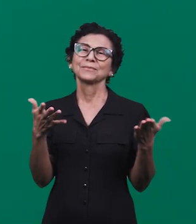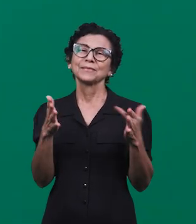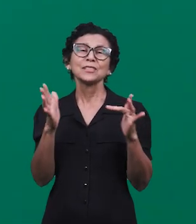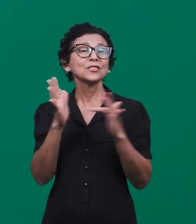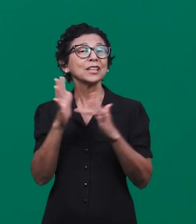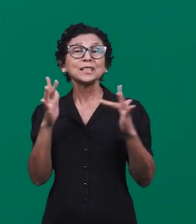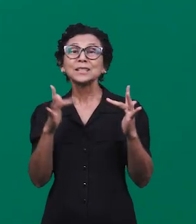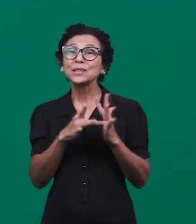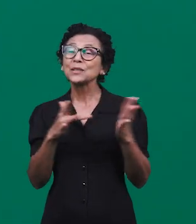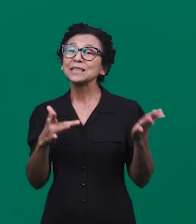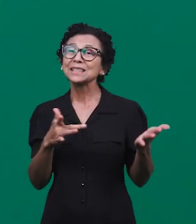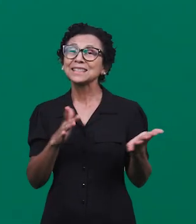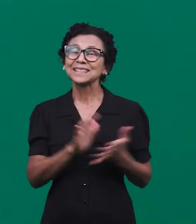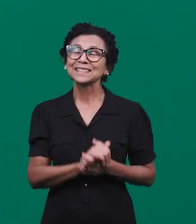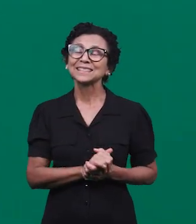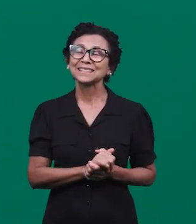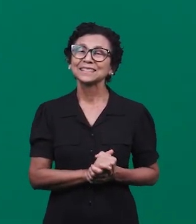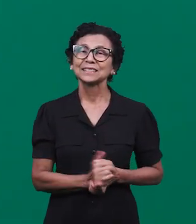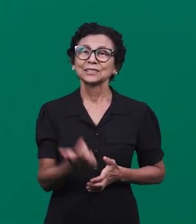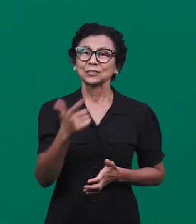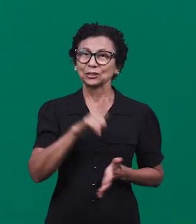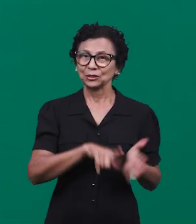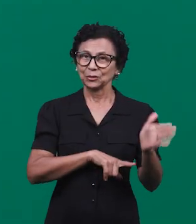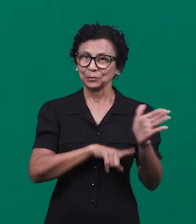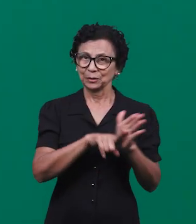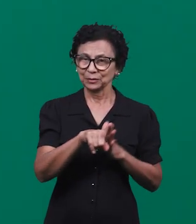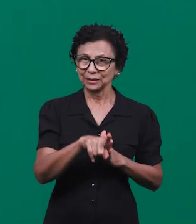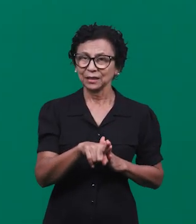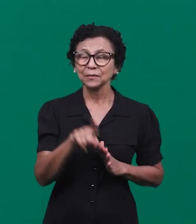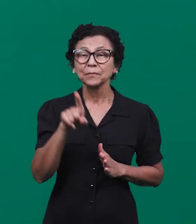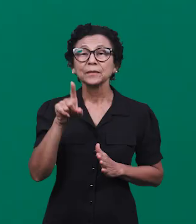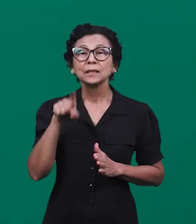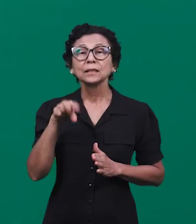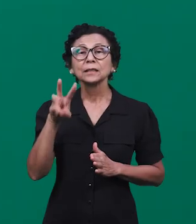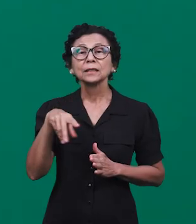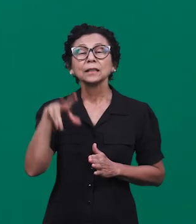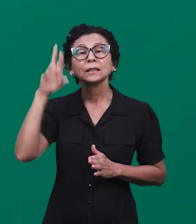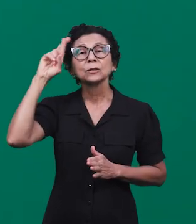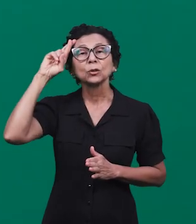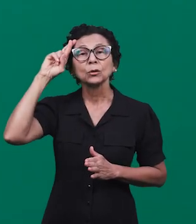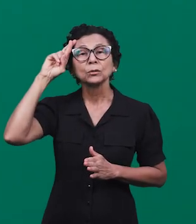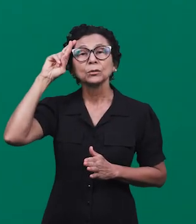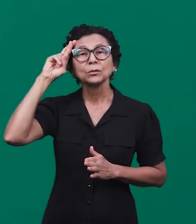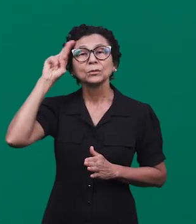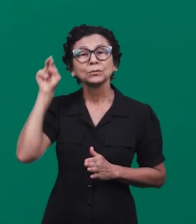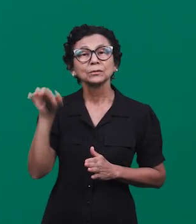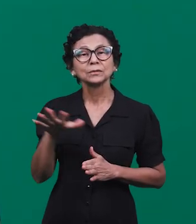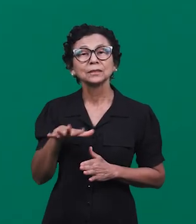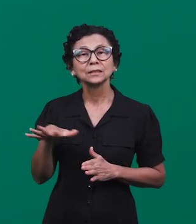também mostrar? Vamos lá, vou perguntar de novo para você responder. Quem é o dono deste campo?